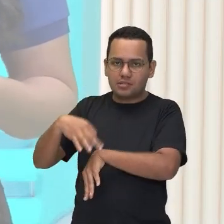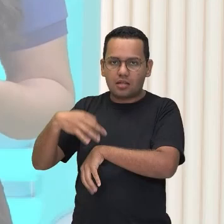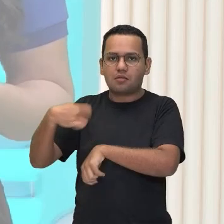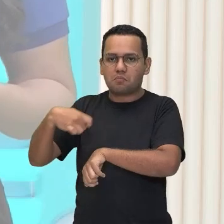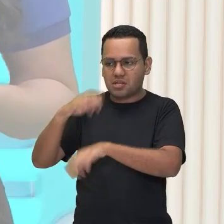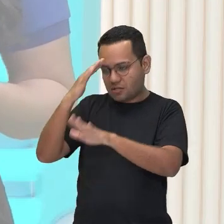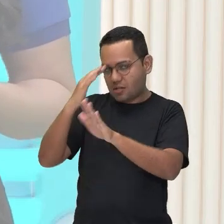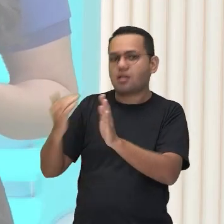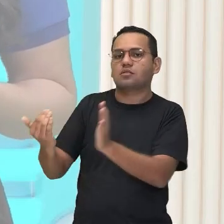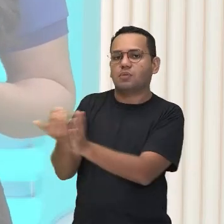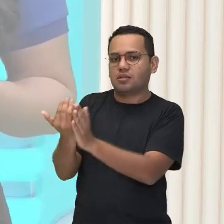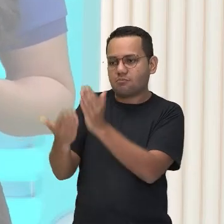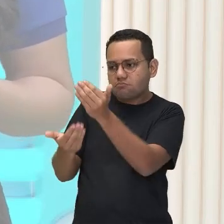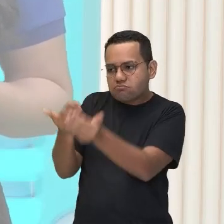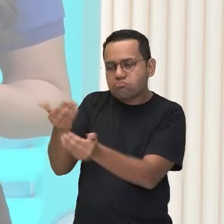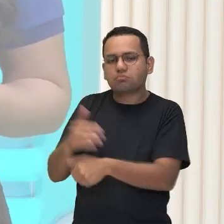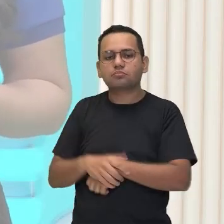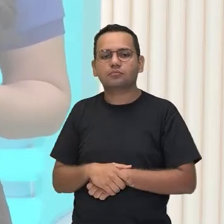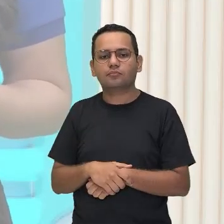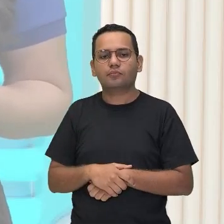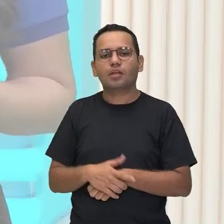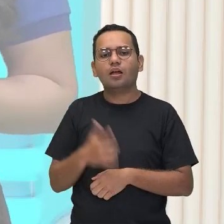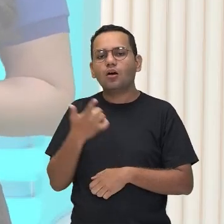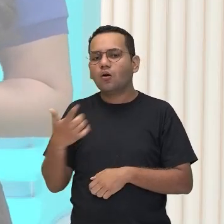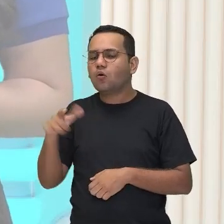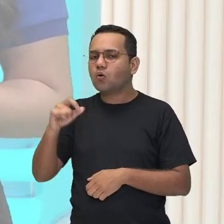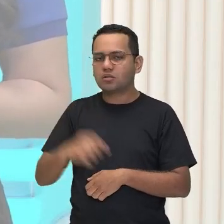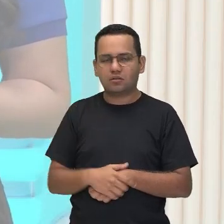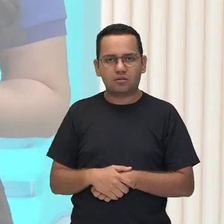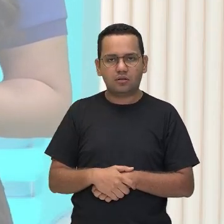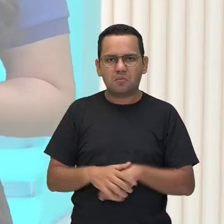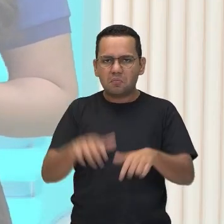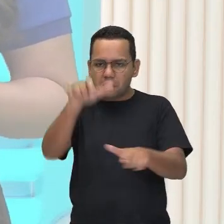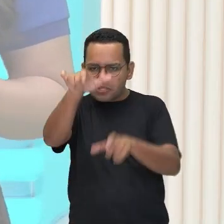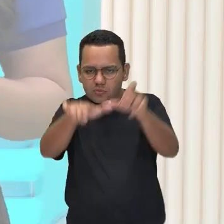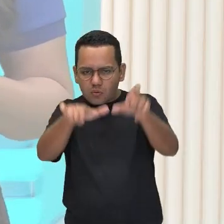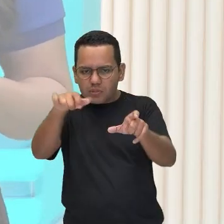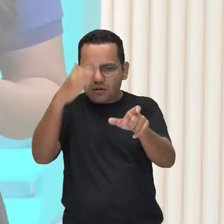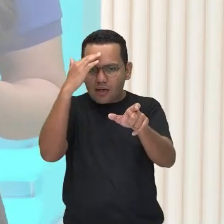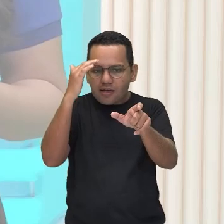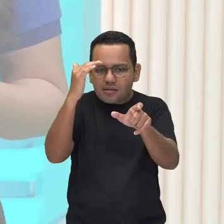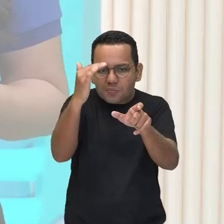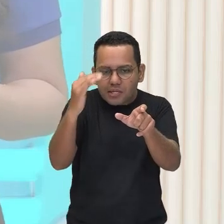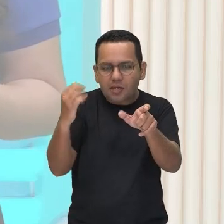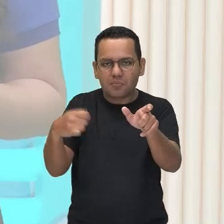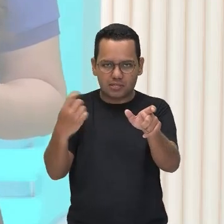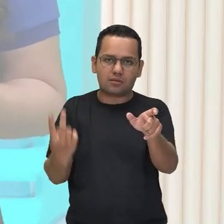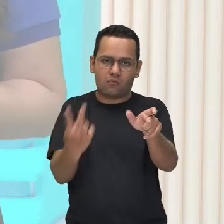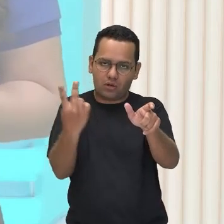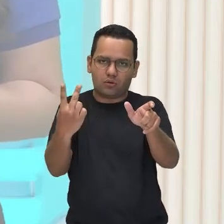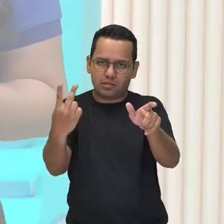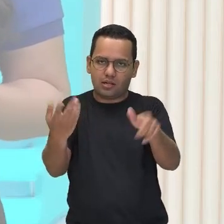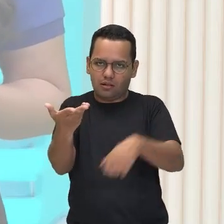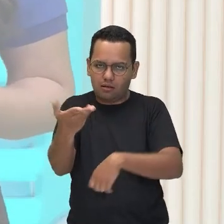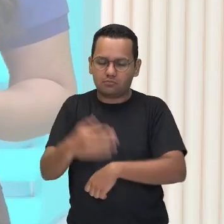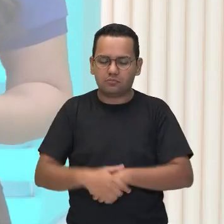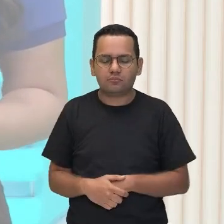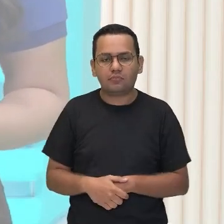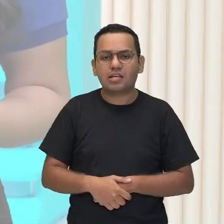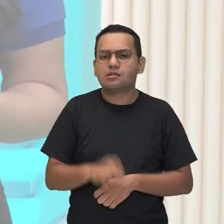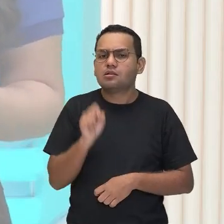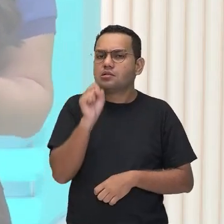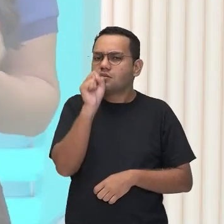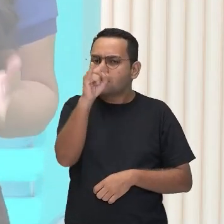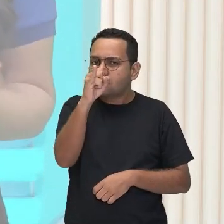valorização também do próximo é sentida no meio da luta né respeitar o adversário porque se não tiver o